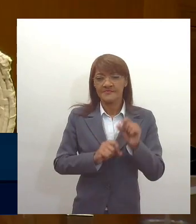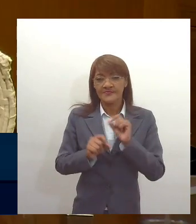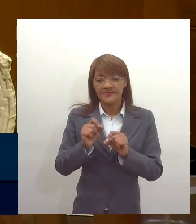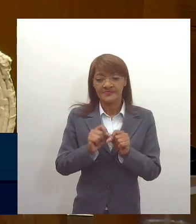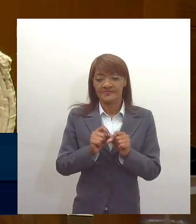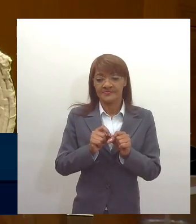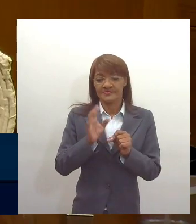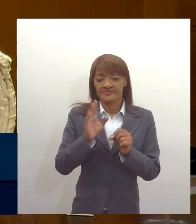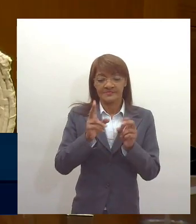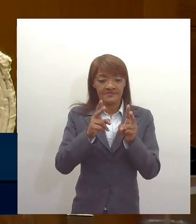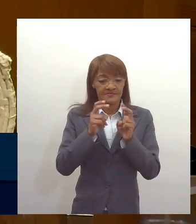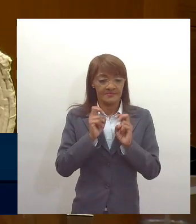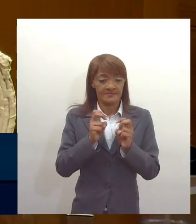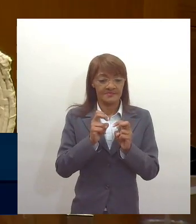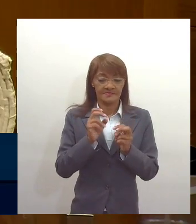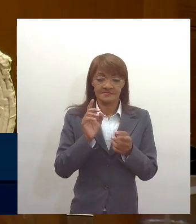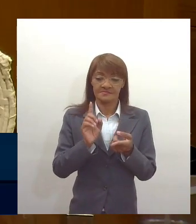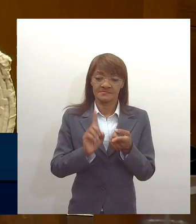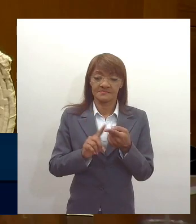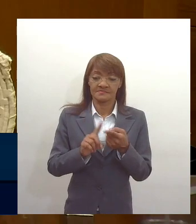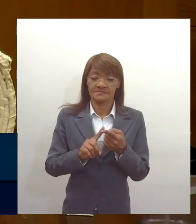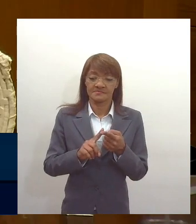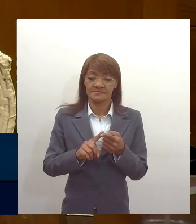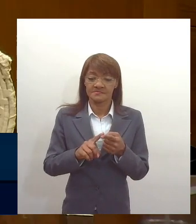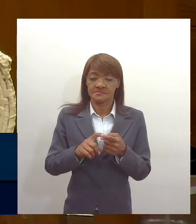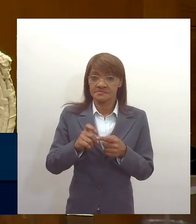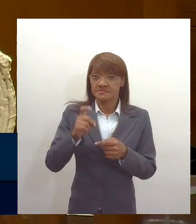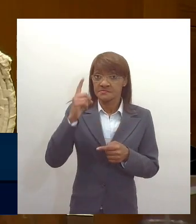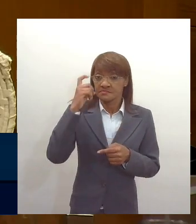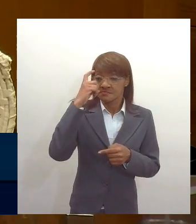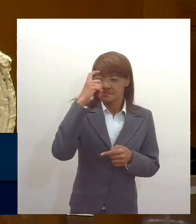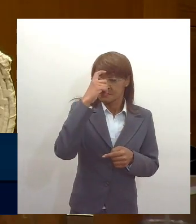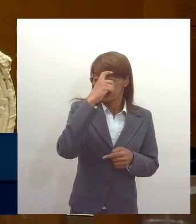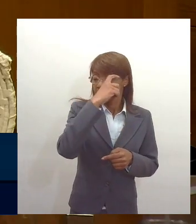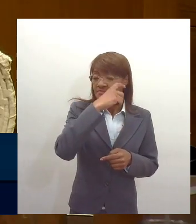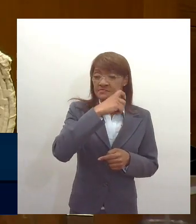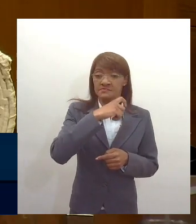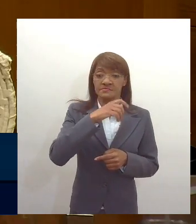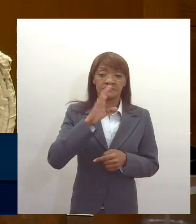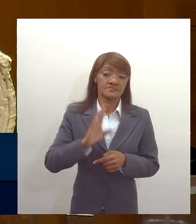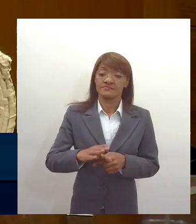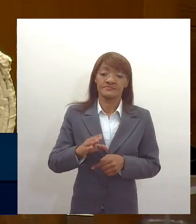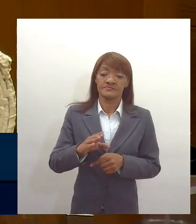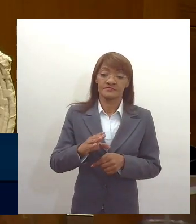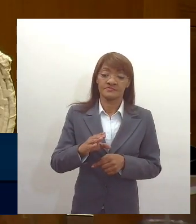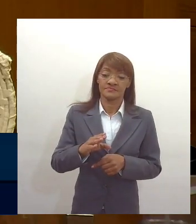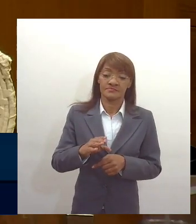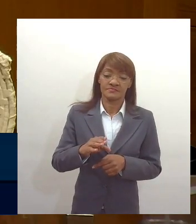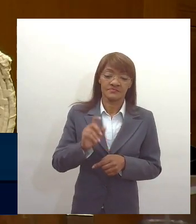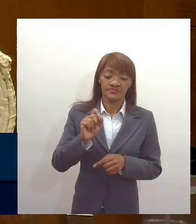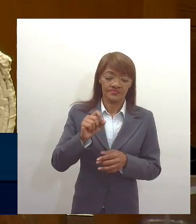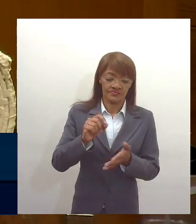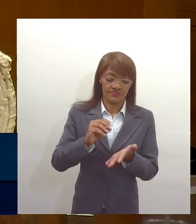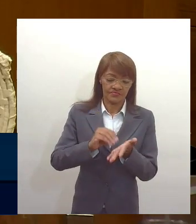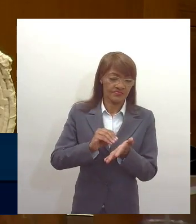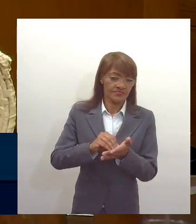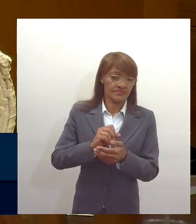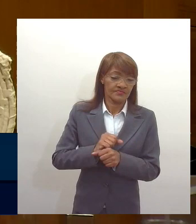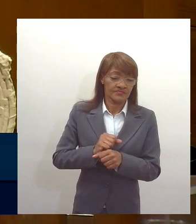denúncias. A denúncia que eu recebi foi a falta de medicamentos, né,